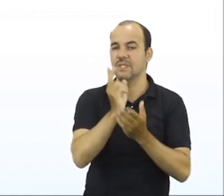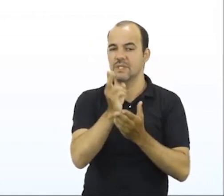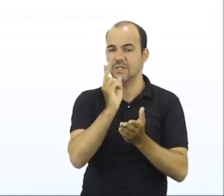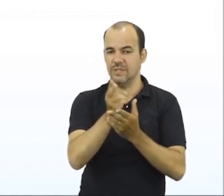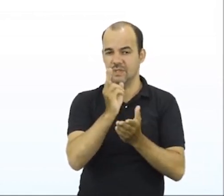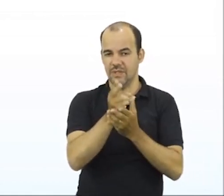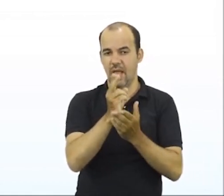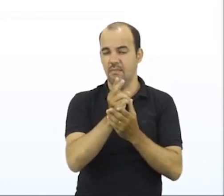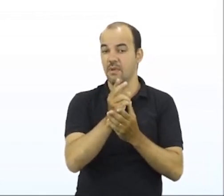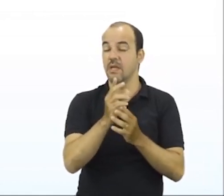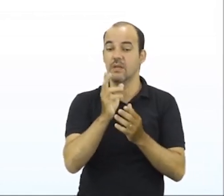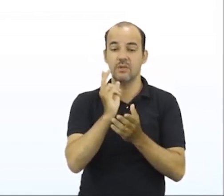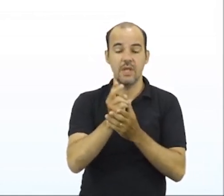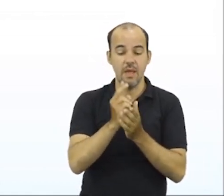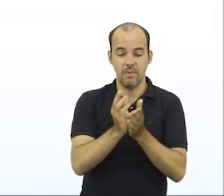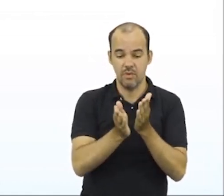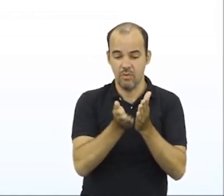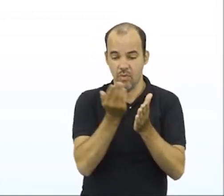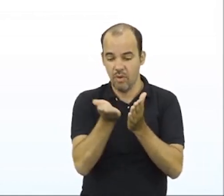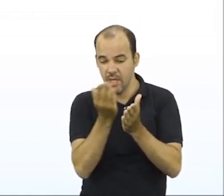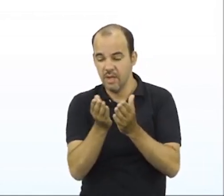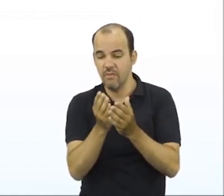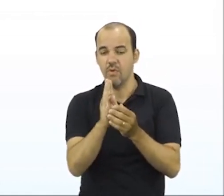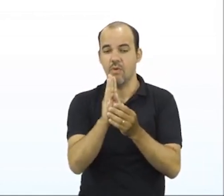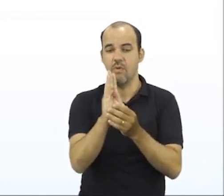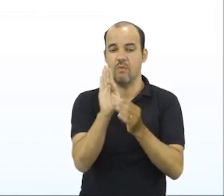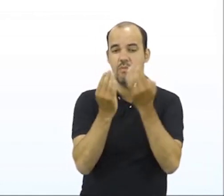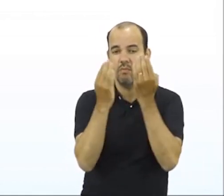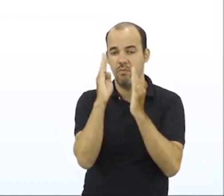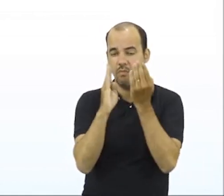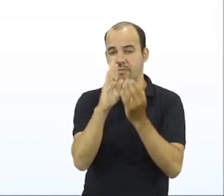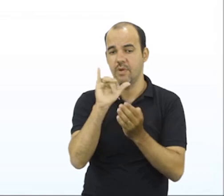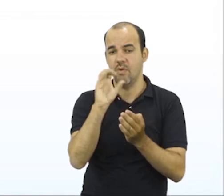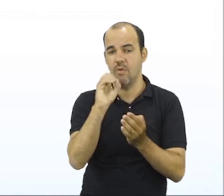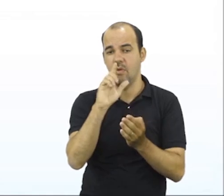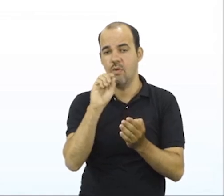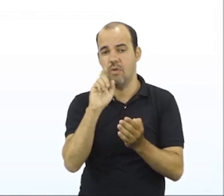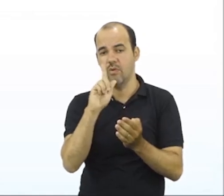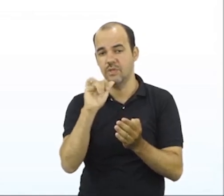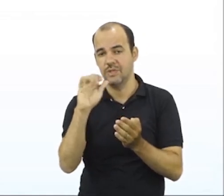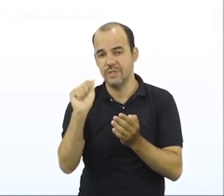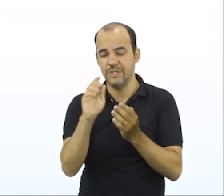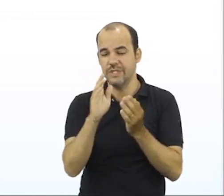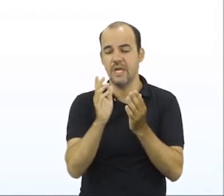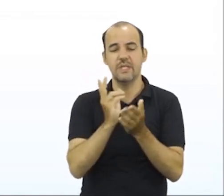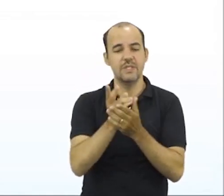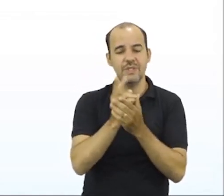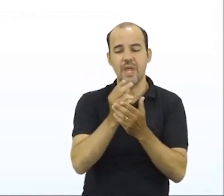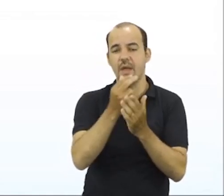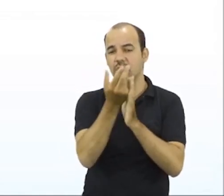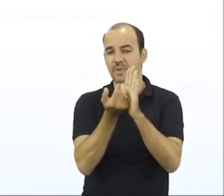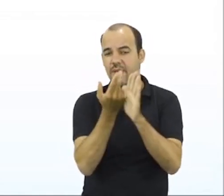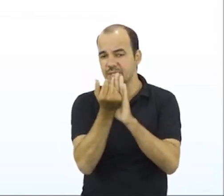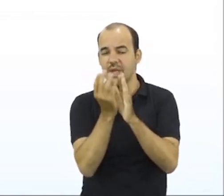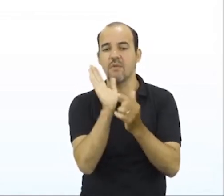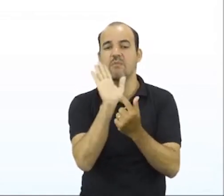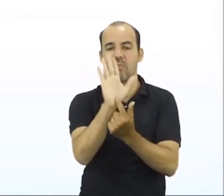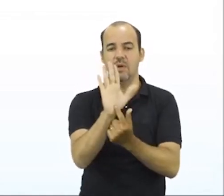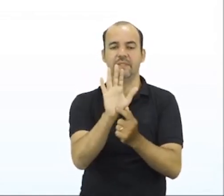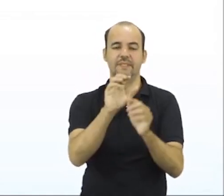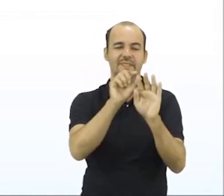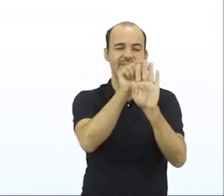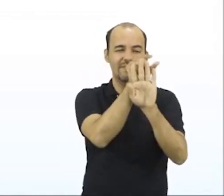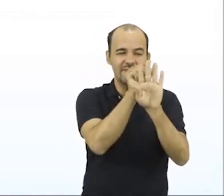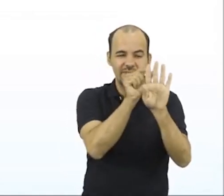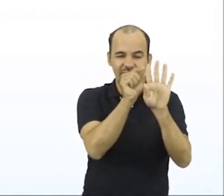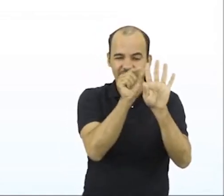Eles vão, todo o livro de biologia vai mostrar esse desenho aqui. Quando você pega esse desenho, aí ele também vai botar outra proteínazinha aqui. Ó,